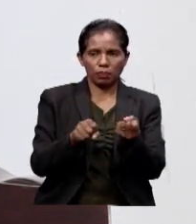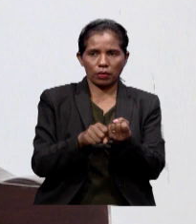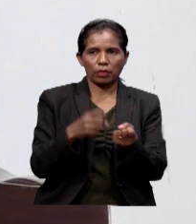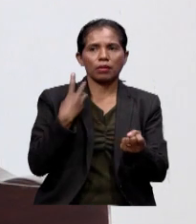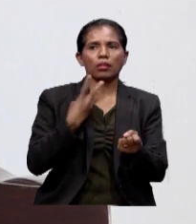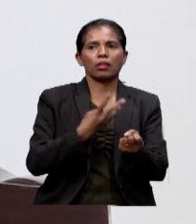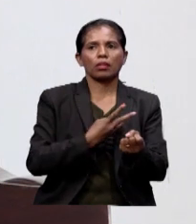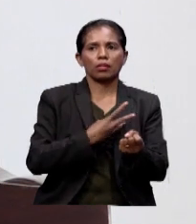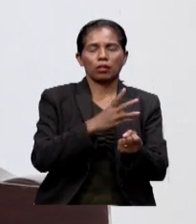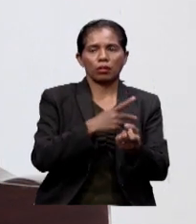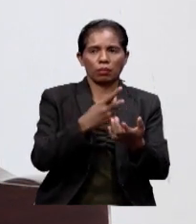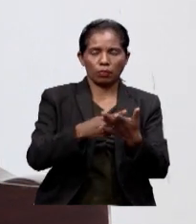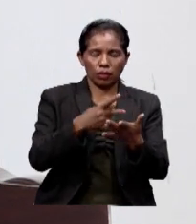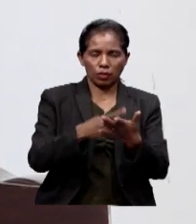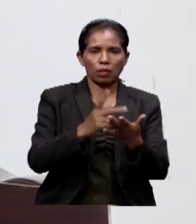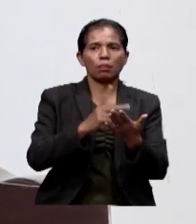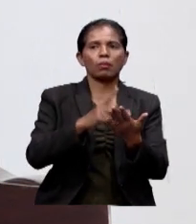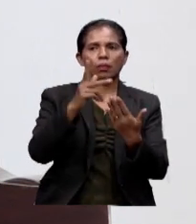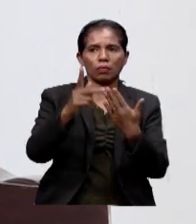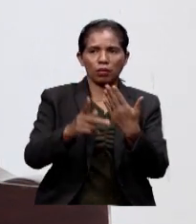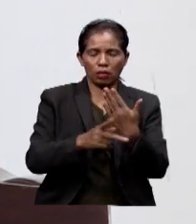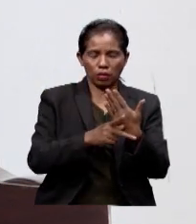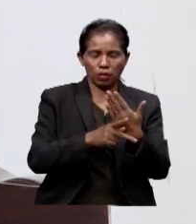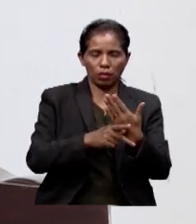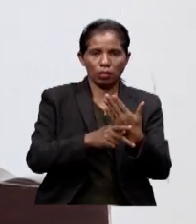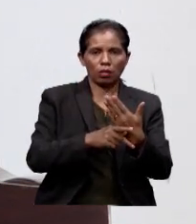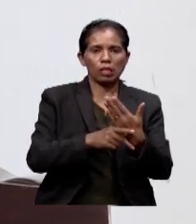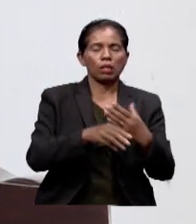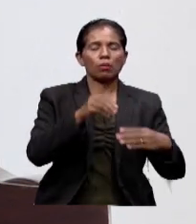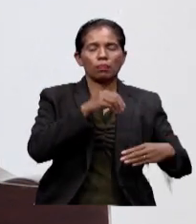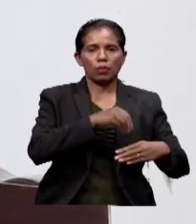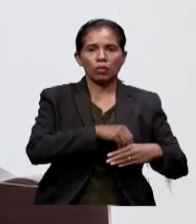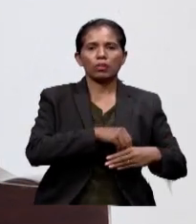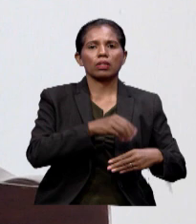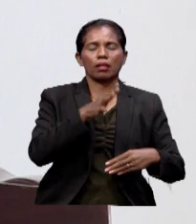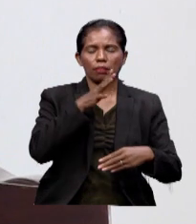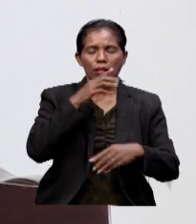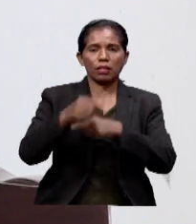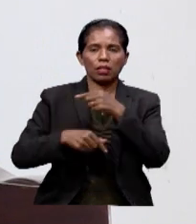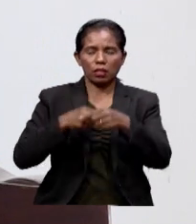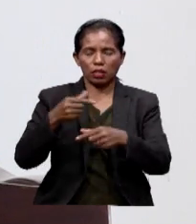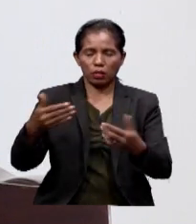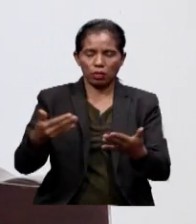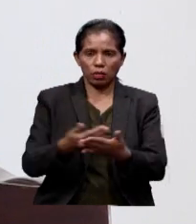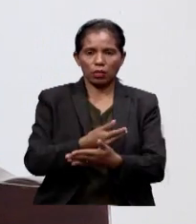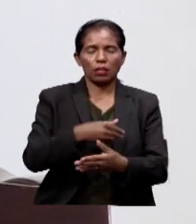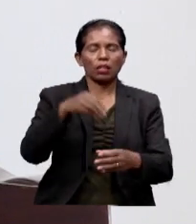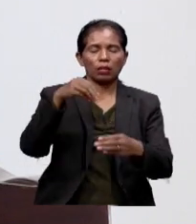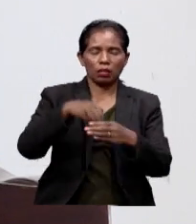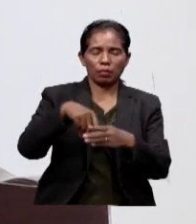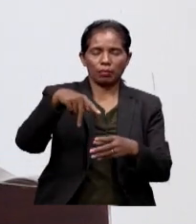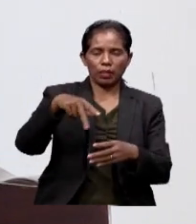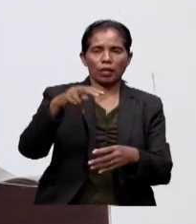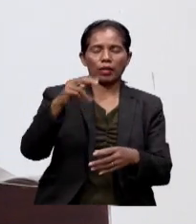também projetos, a programa ser a Bolsa da Mãe Geração Fund, incluímos PNDS, homos e